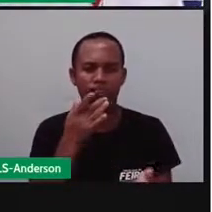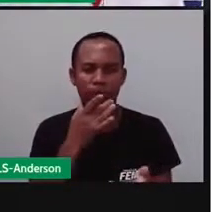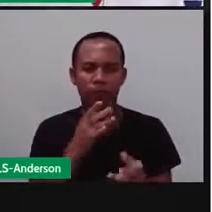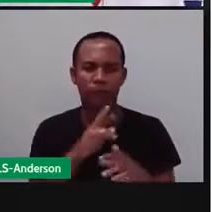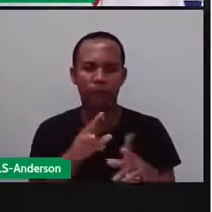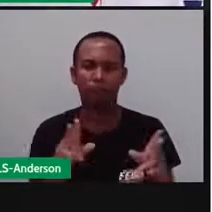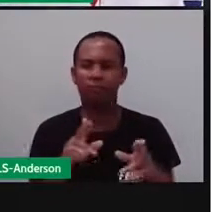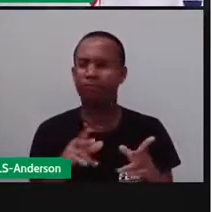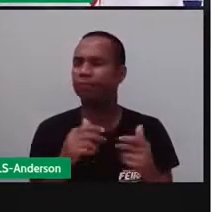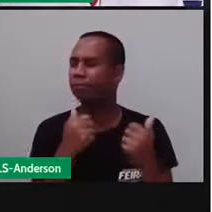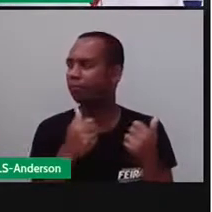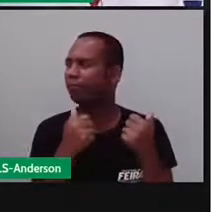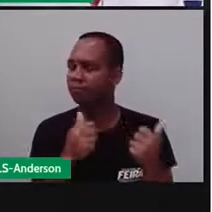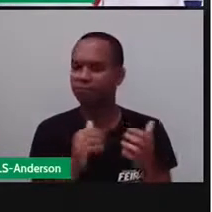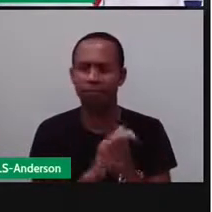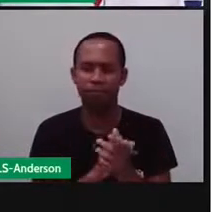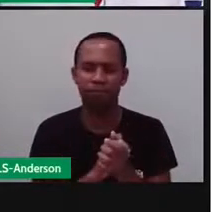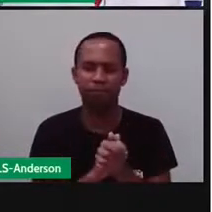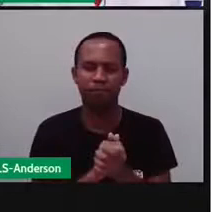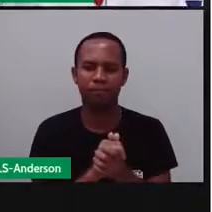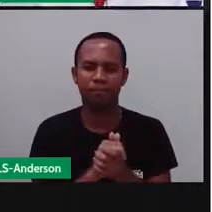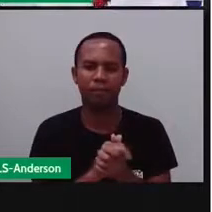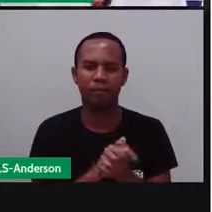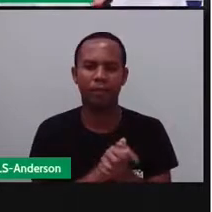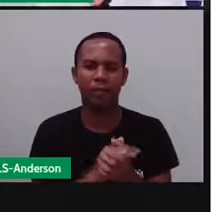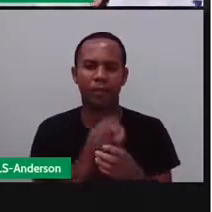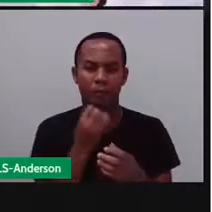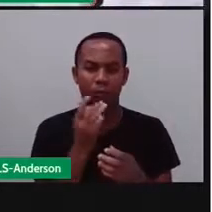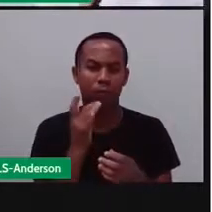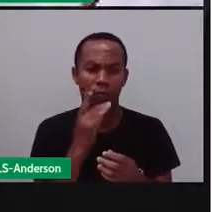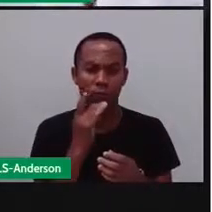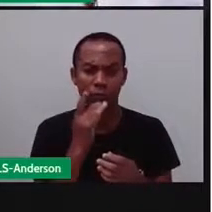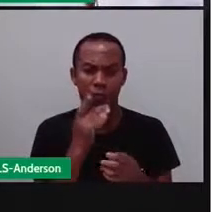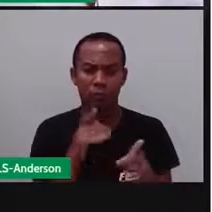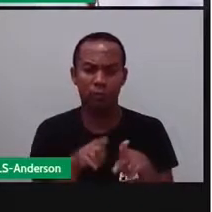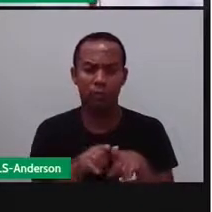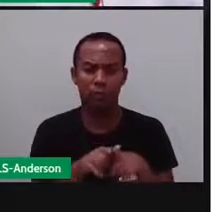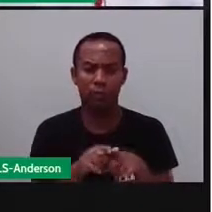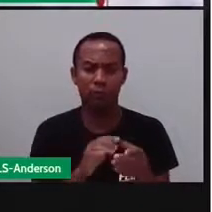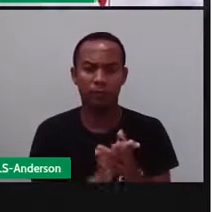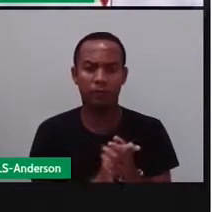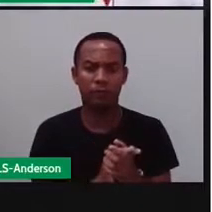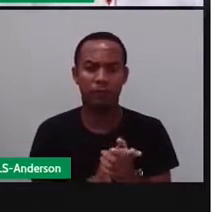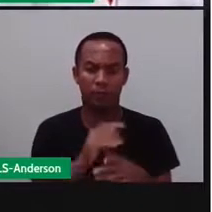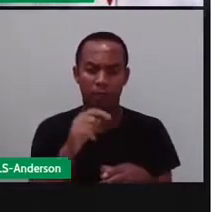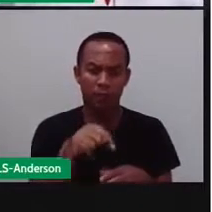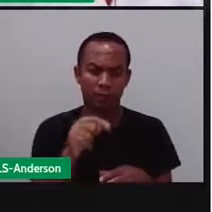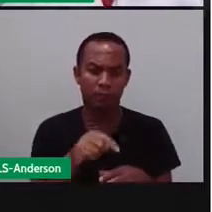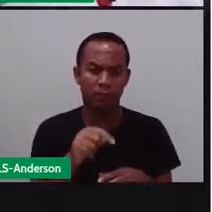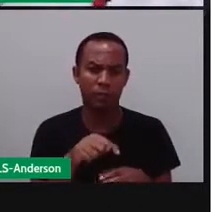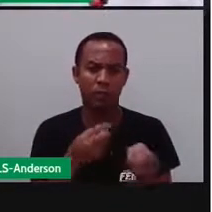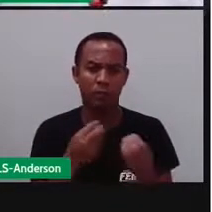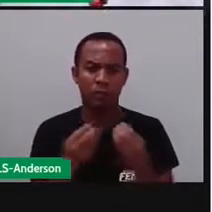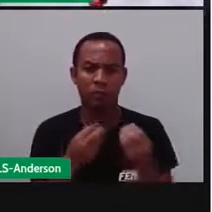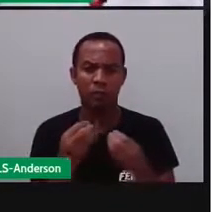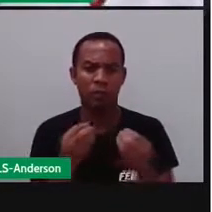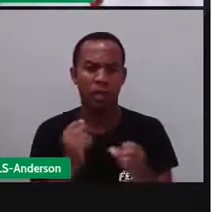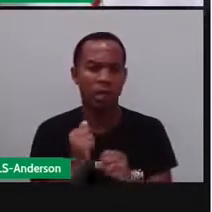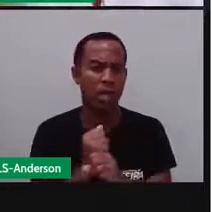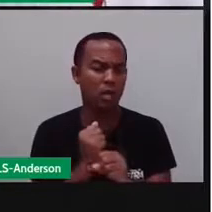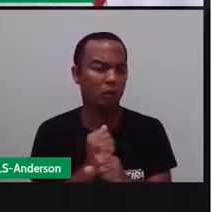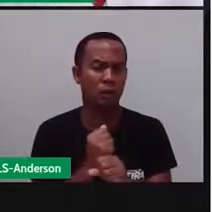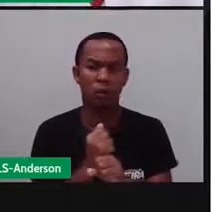Você não acha, não, Anderson? Pois é, ele é bem diferente. Bom, e aí aqui no Nordeste a gente acaba tendo milho aí o ano